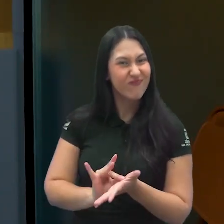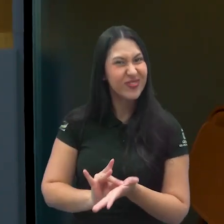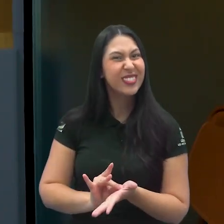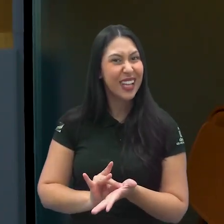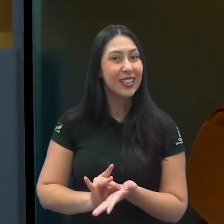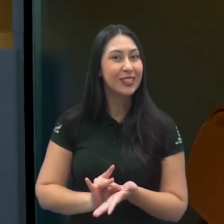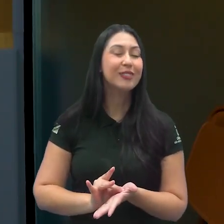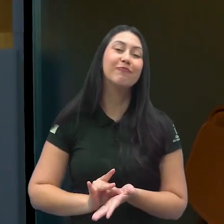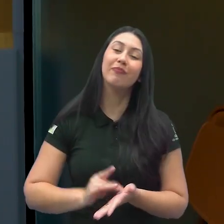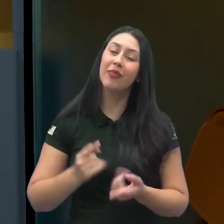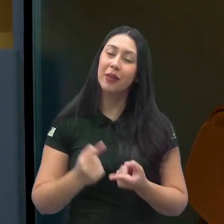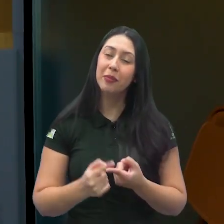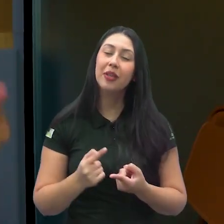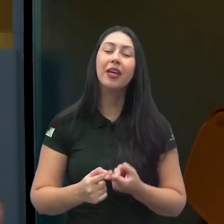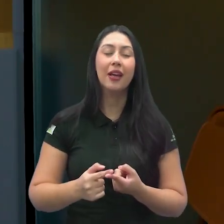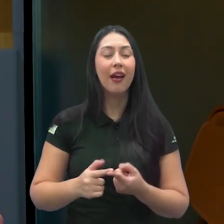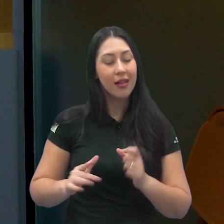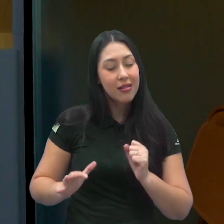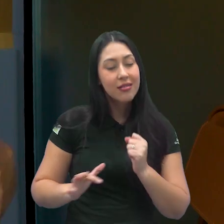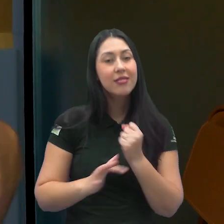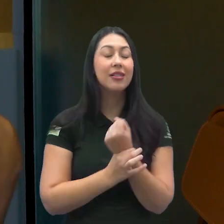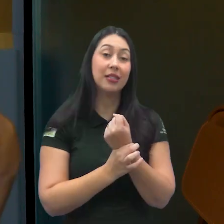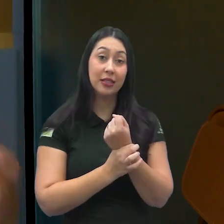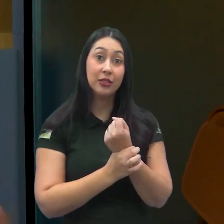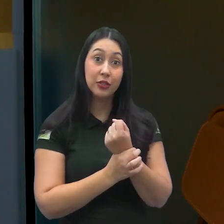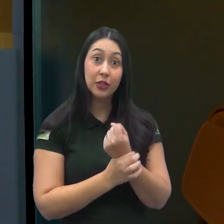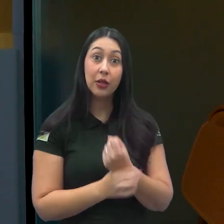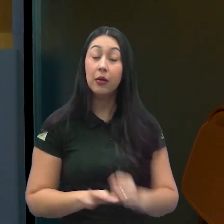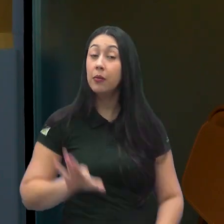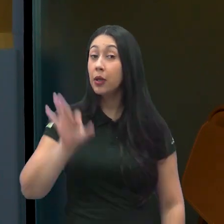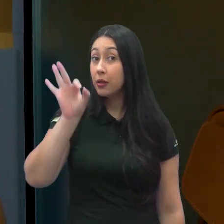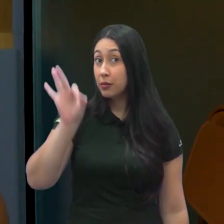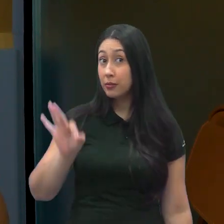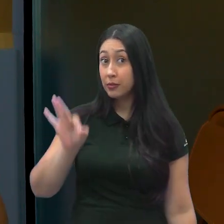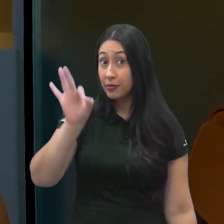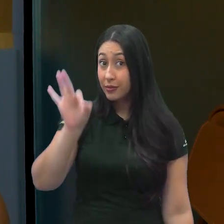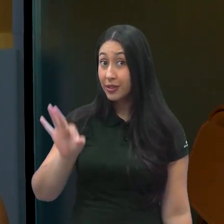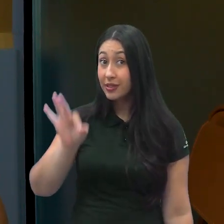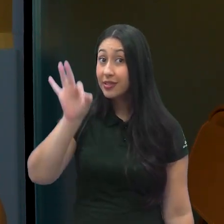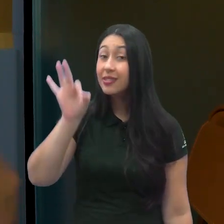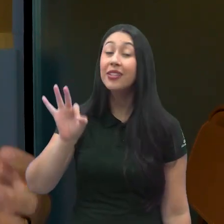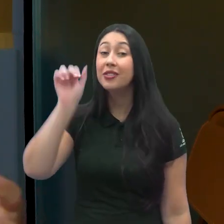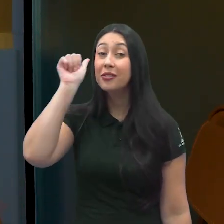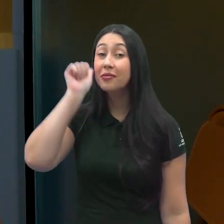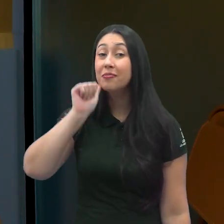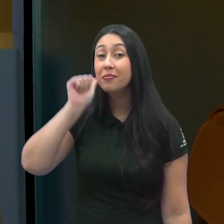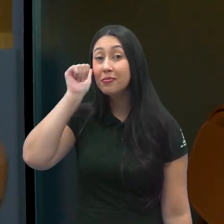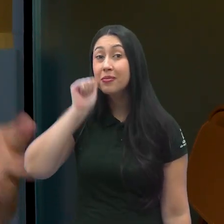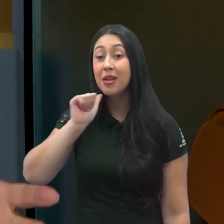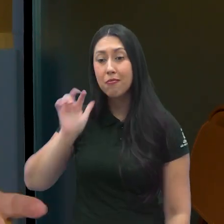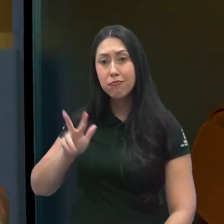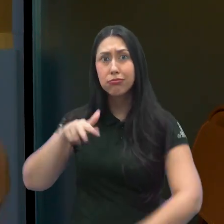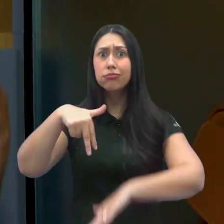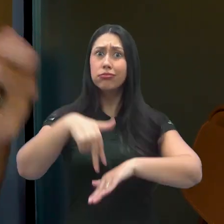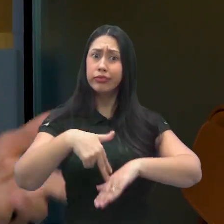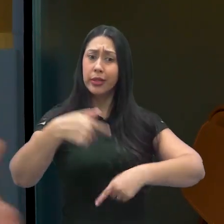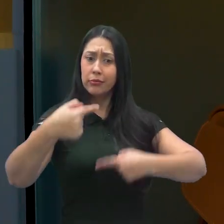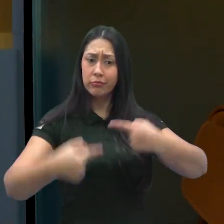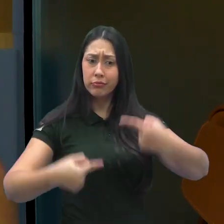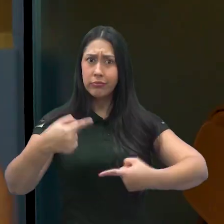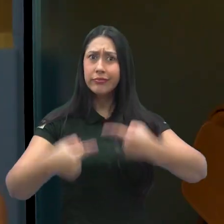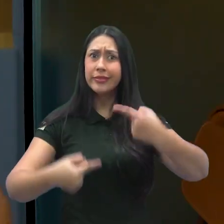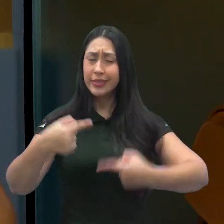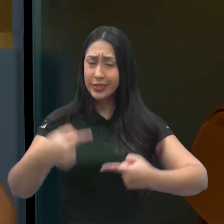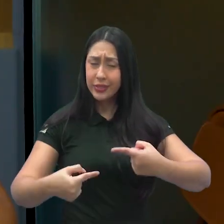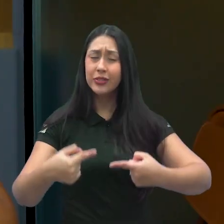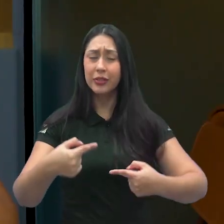cota das cadeiras. Porque aí sim você garante uma porcentagem de mulheres na política, né,